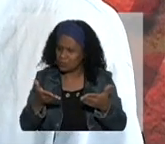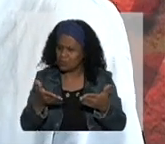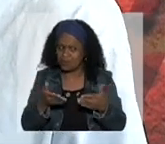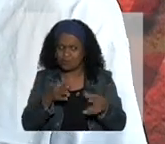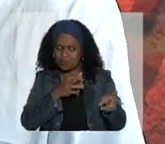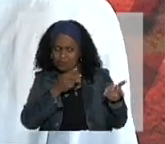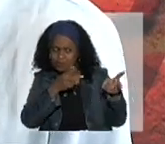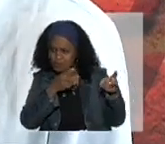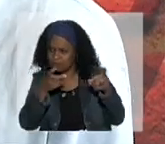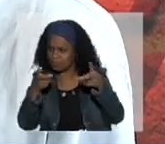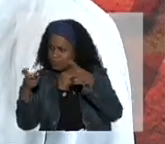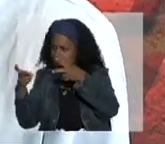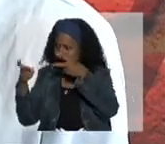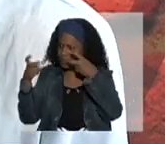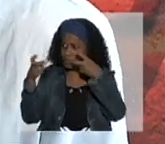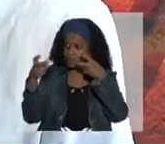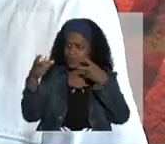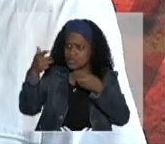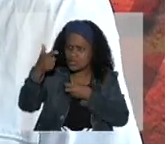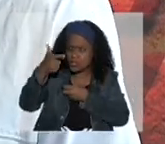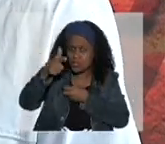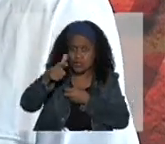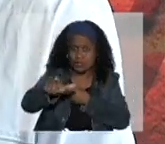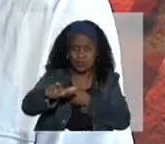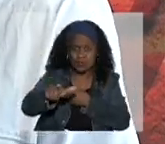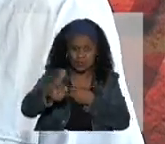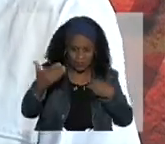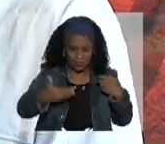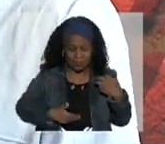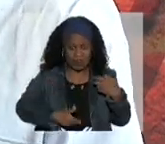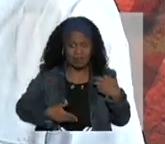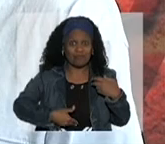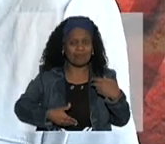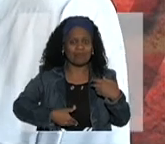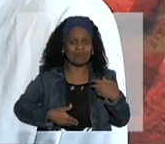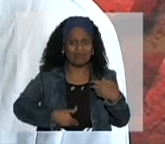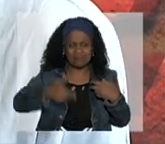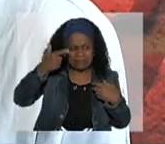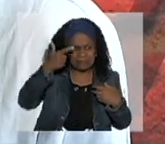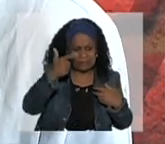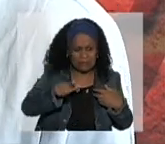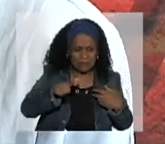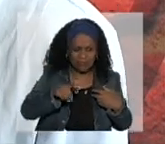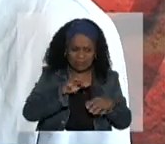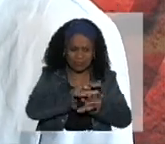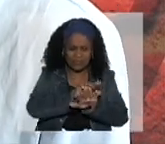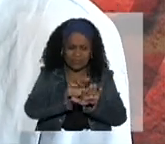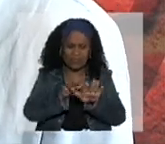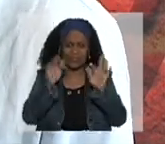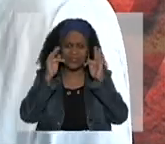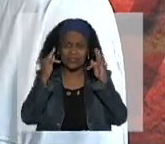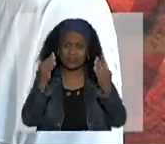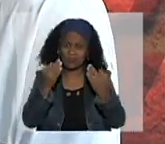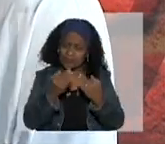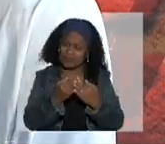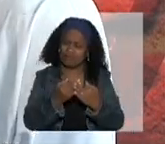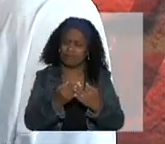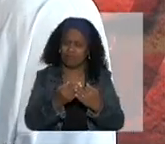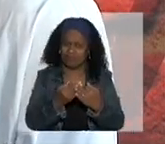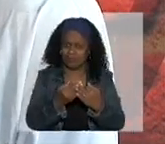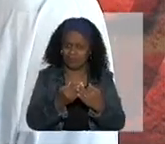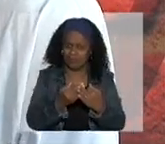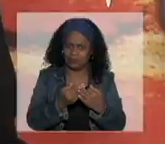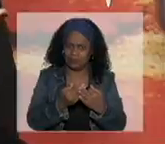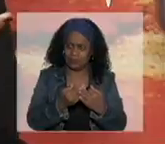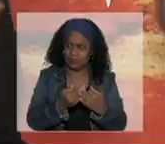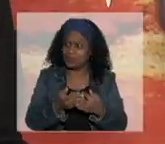recentemente, a gente começou a perceber que, novamente, a fome estava chegando muito perto da gente. Muita gente passando